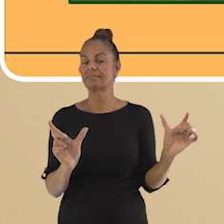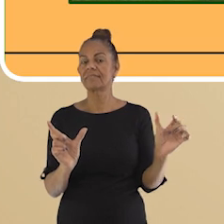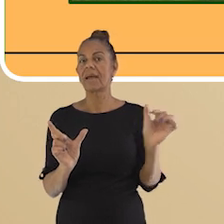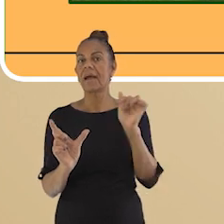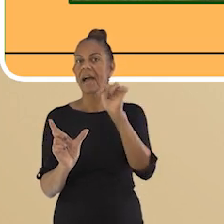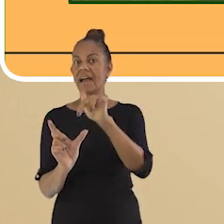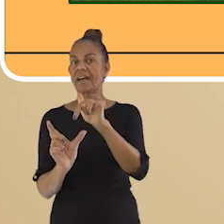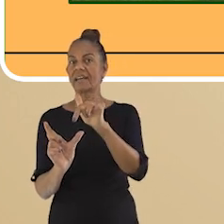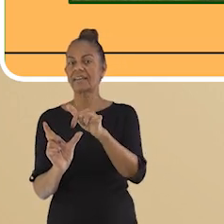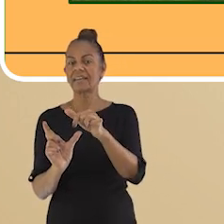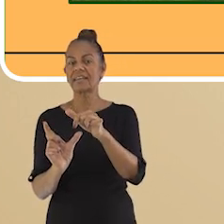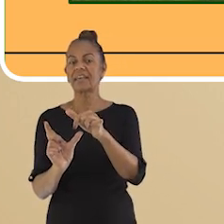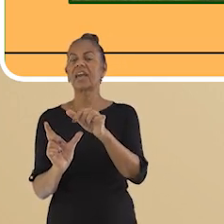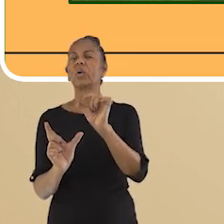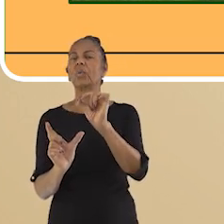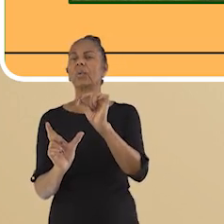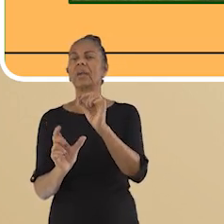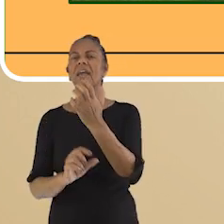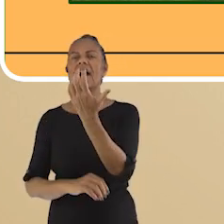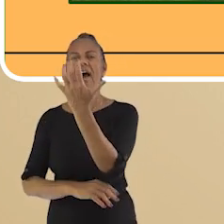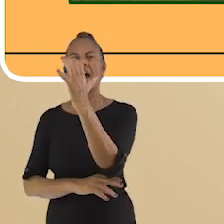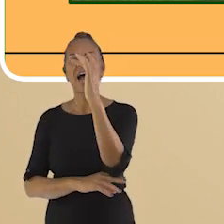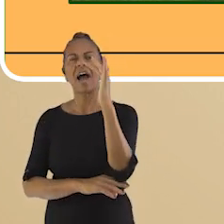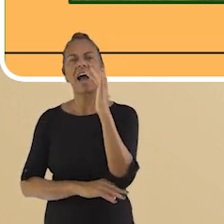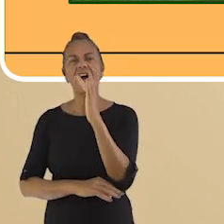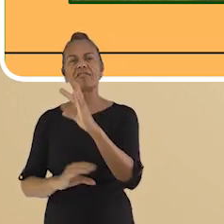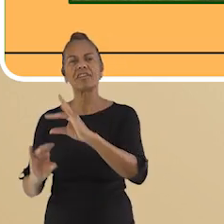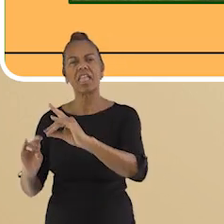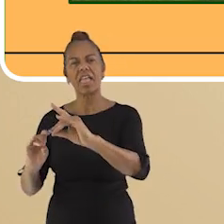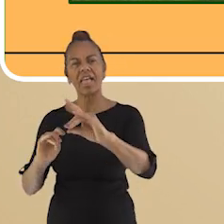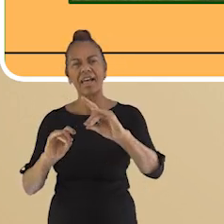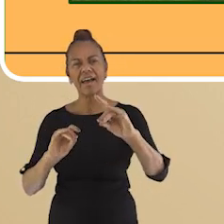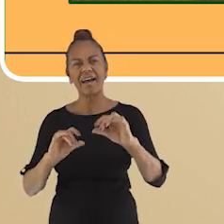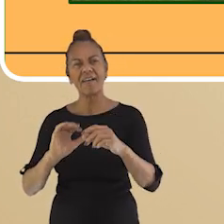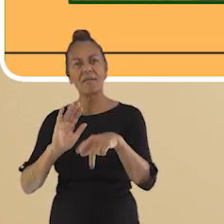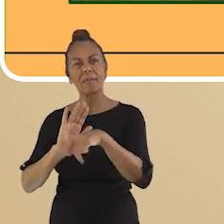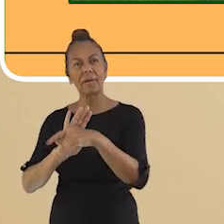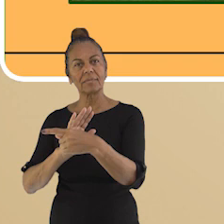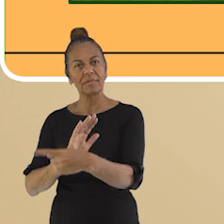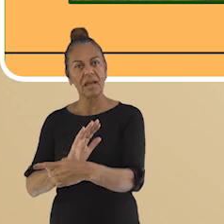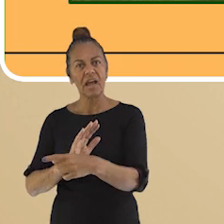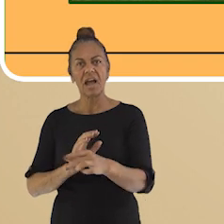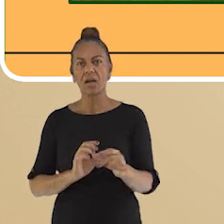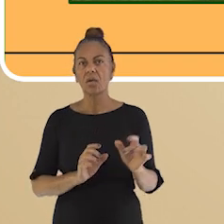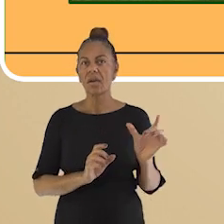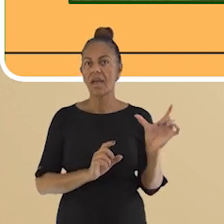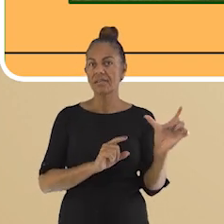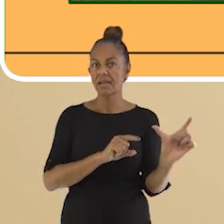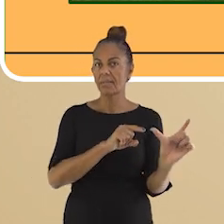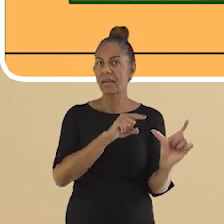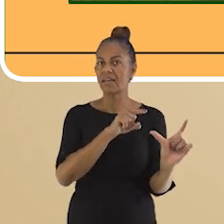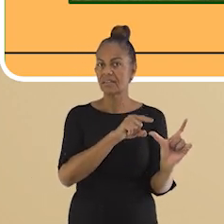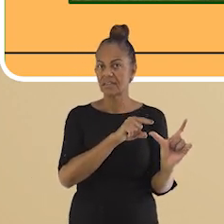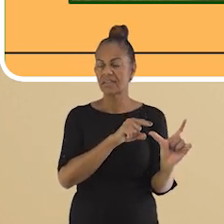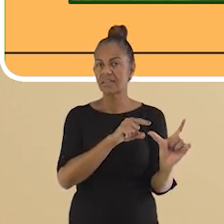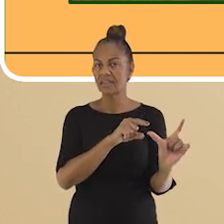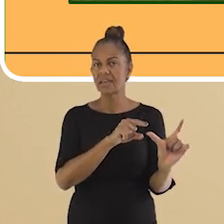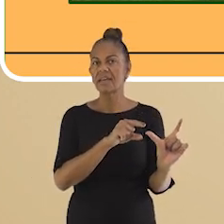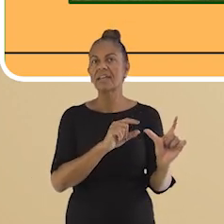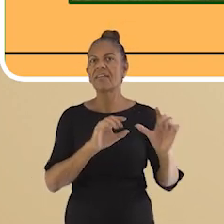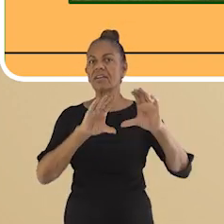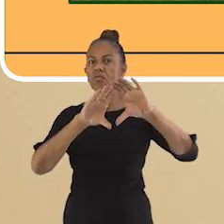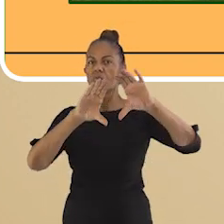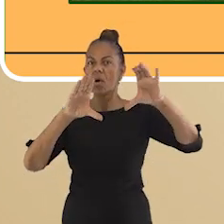daquele local, ou seja, árvores de mangue. Agora, quando falamos de manguezal, estamos falando